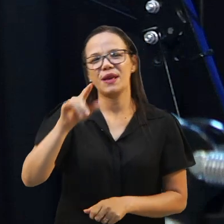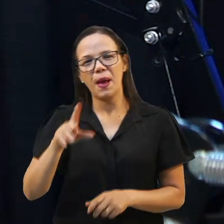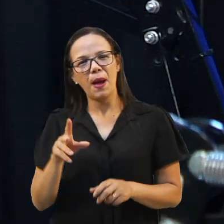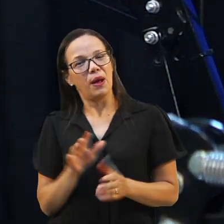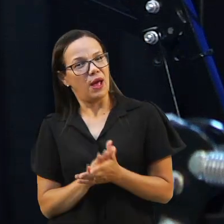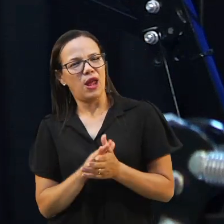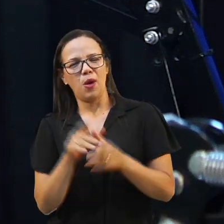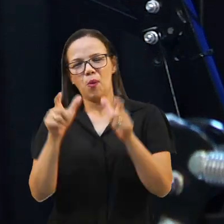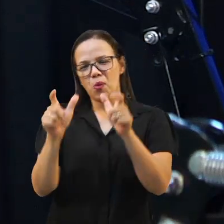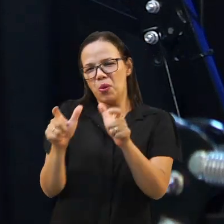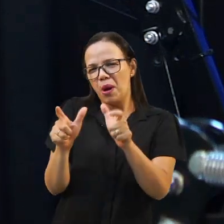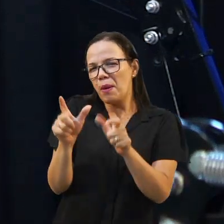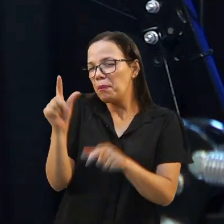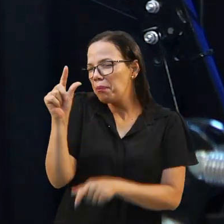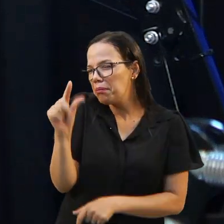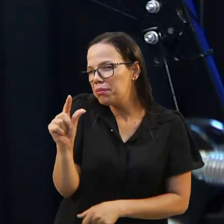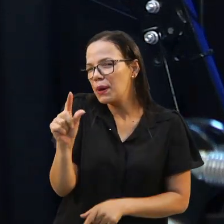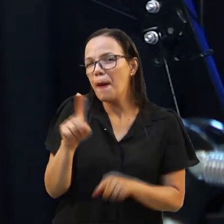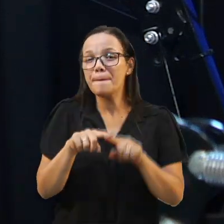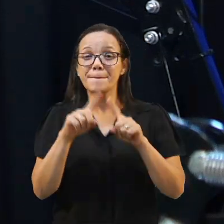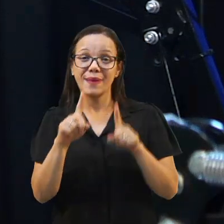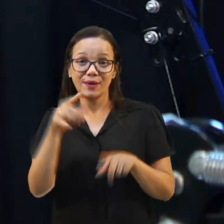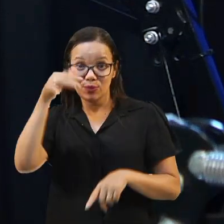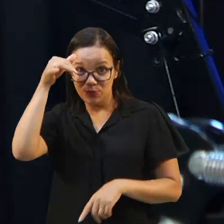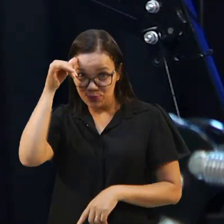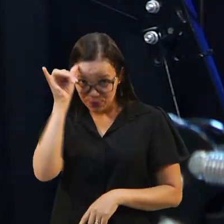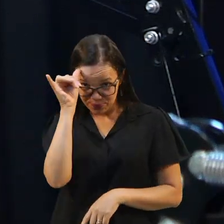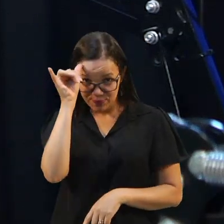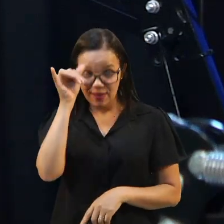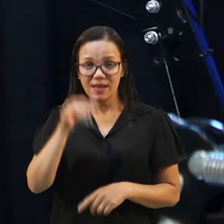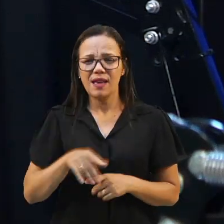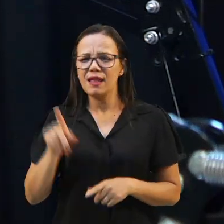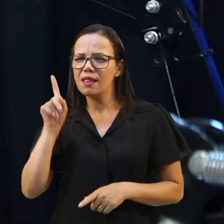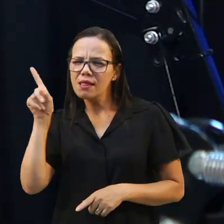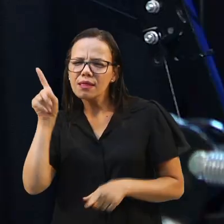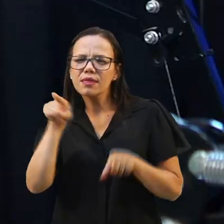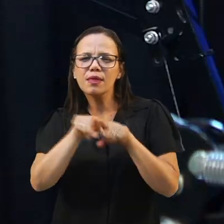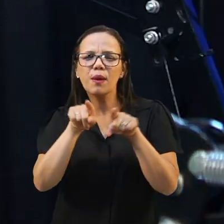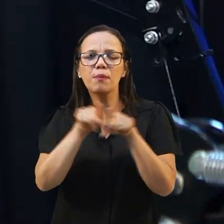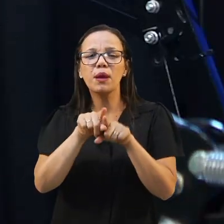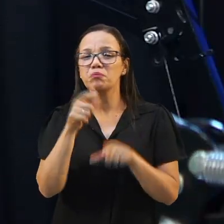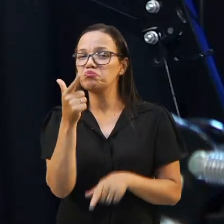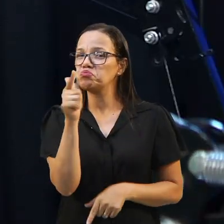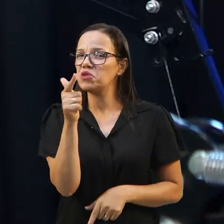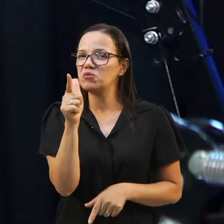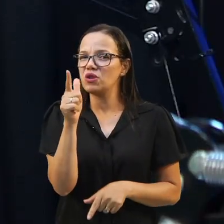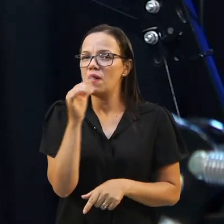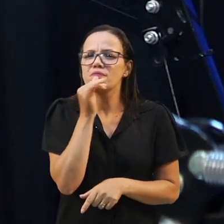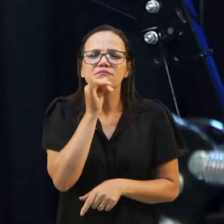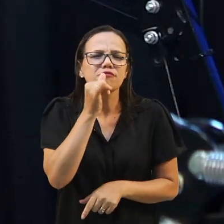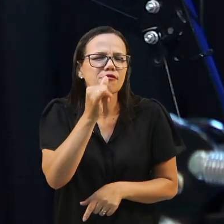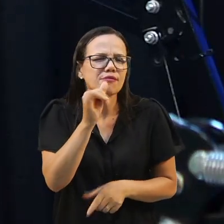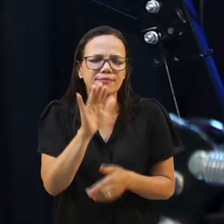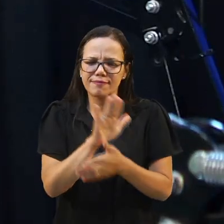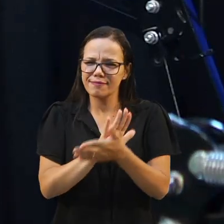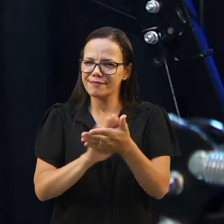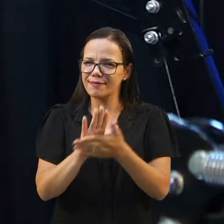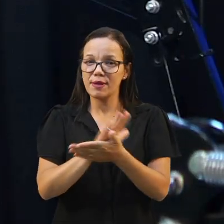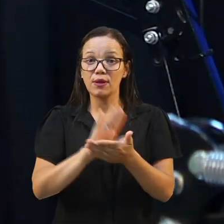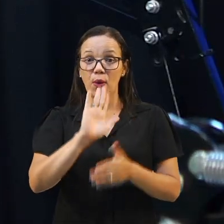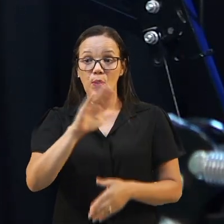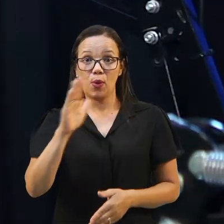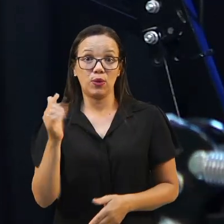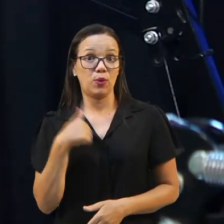Propriedade pequena, mas é zona rural. E lá também não tinha energia elétrica. Então, quando